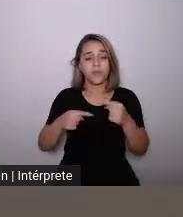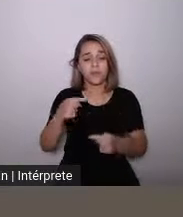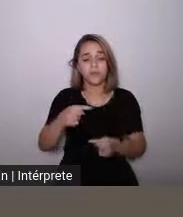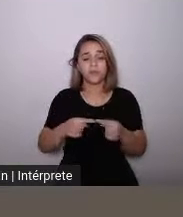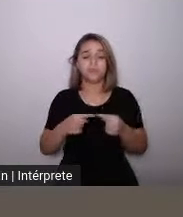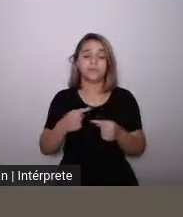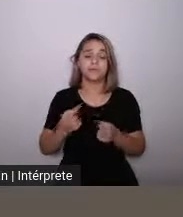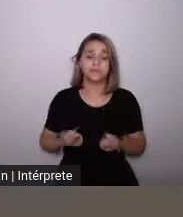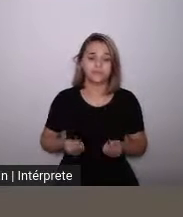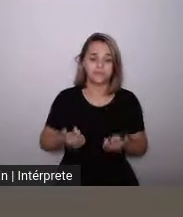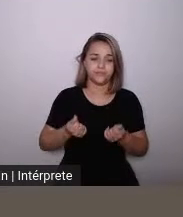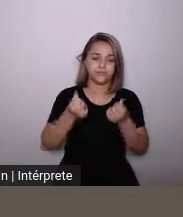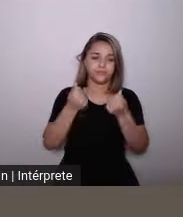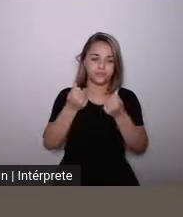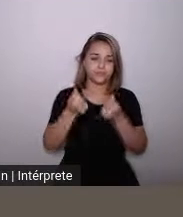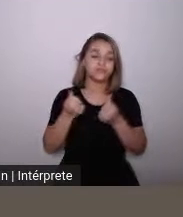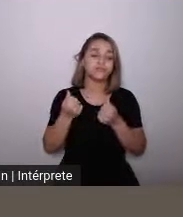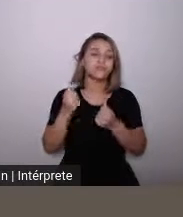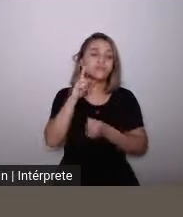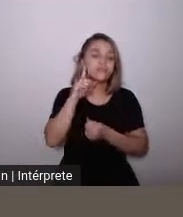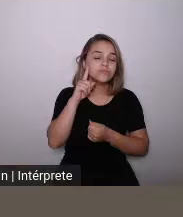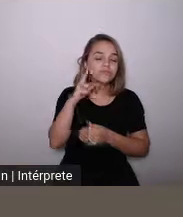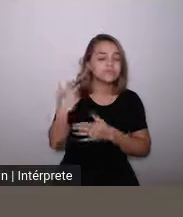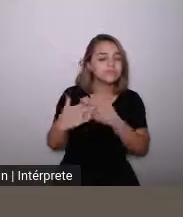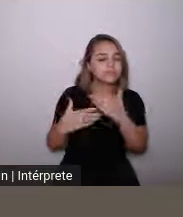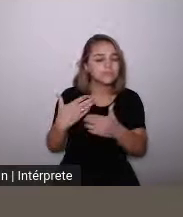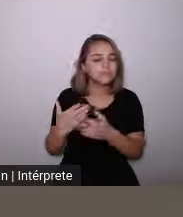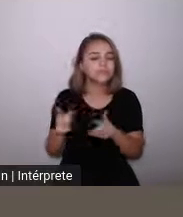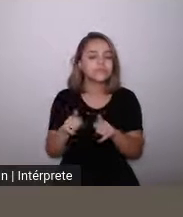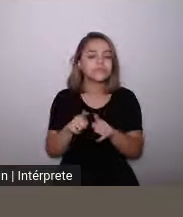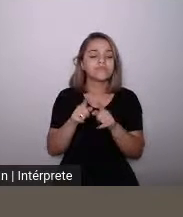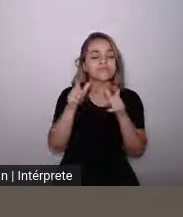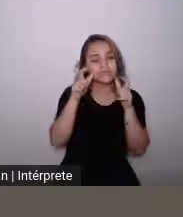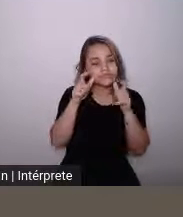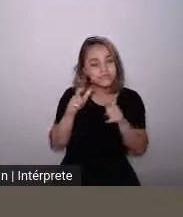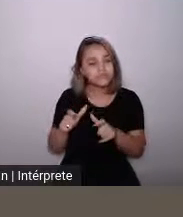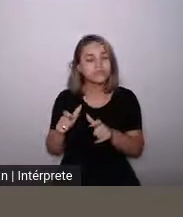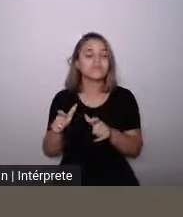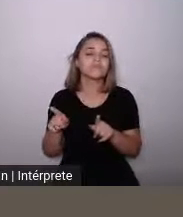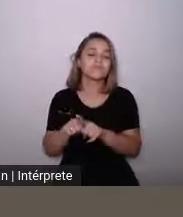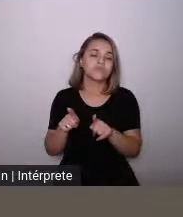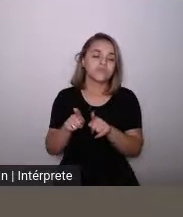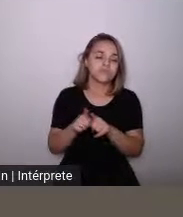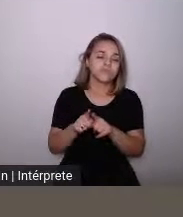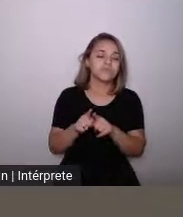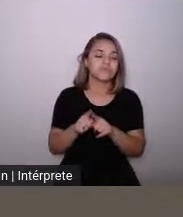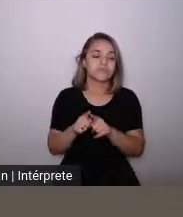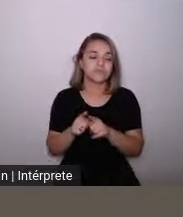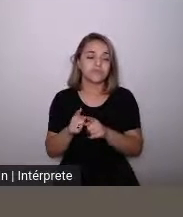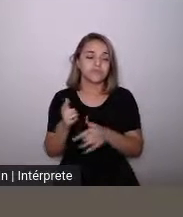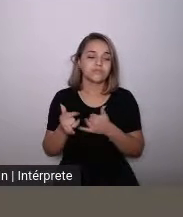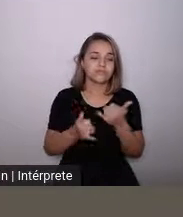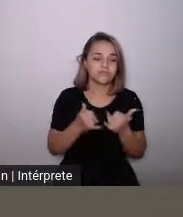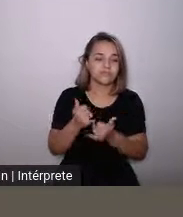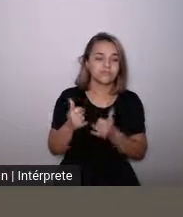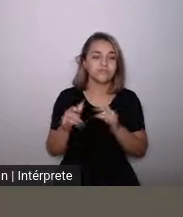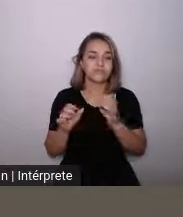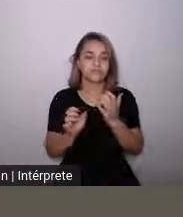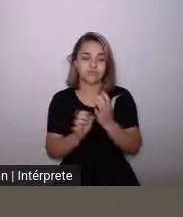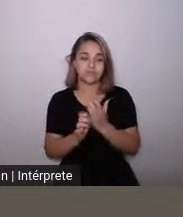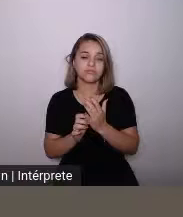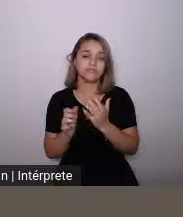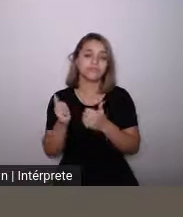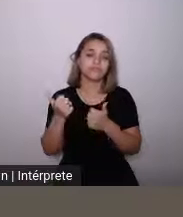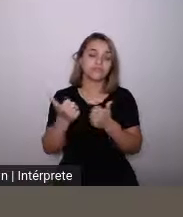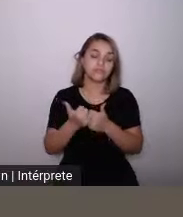mais exacerbada da vida cotidiana, e tanto mais interessante quanto despojada de hierarquização social. Longe do mundo da